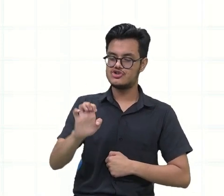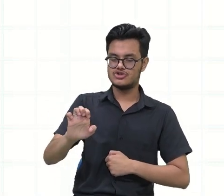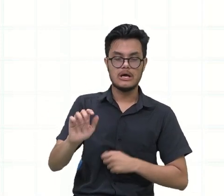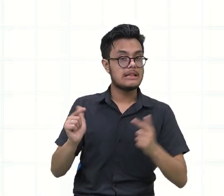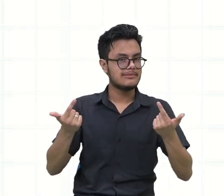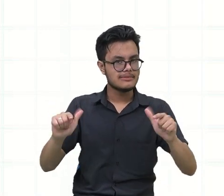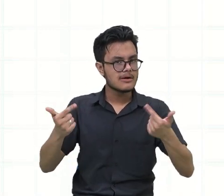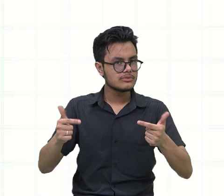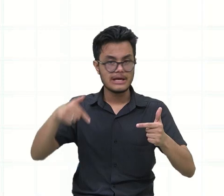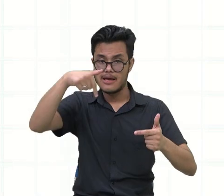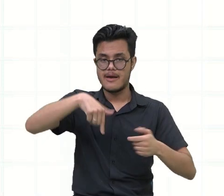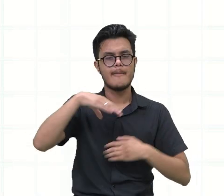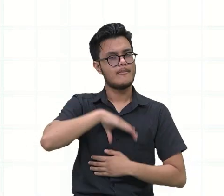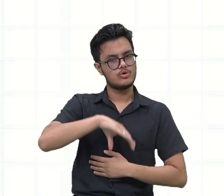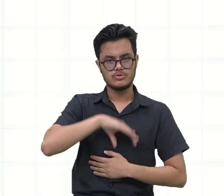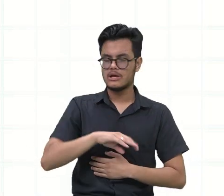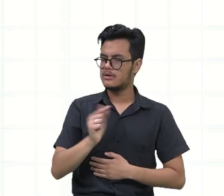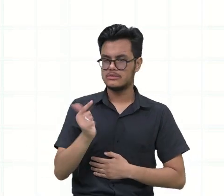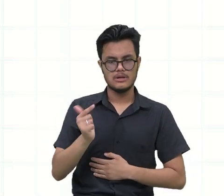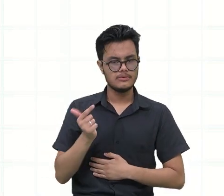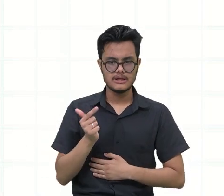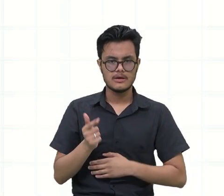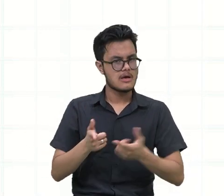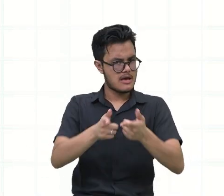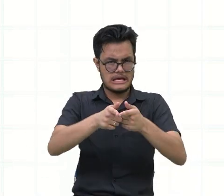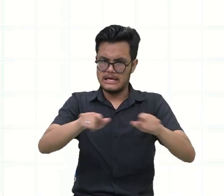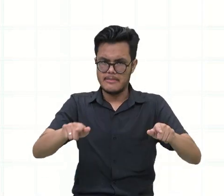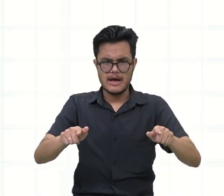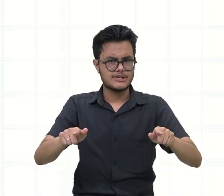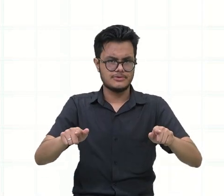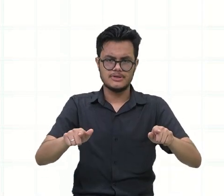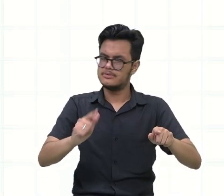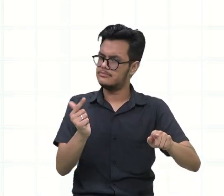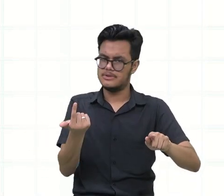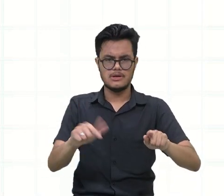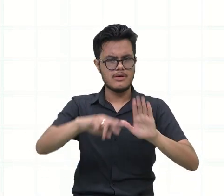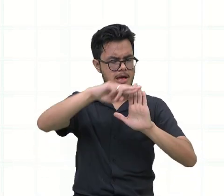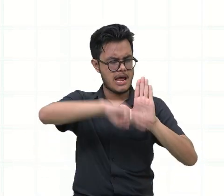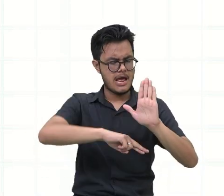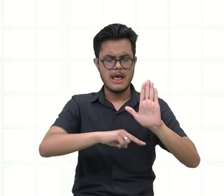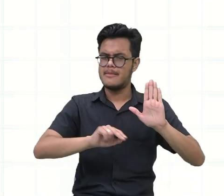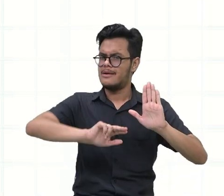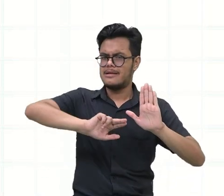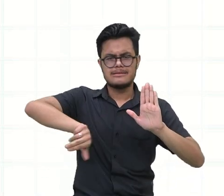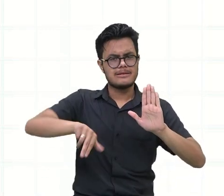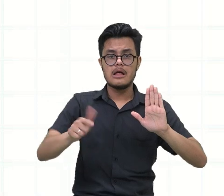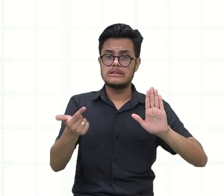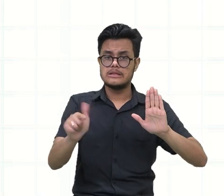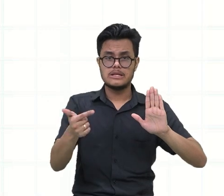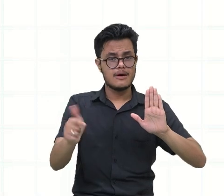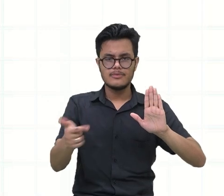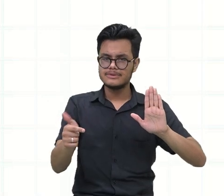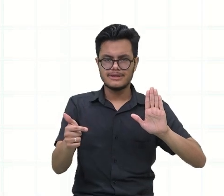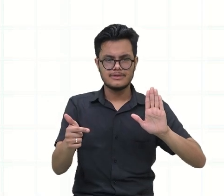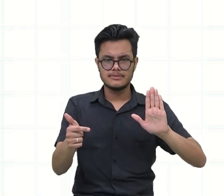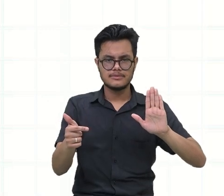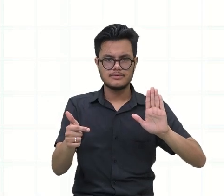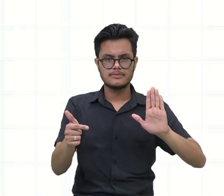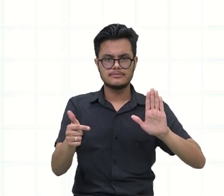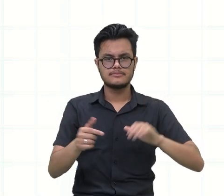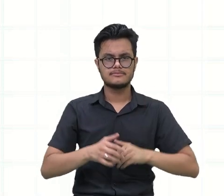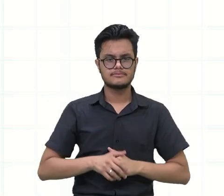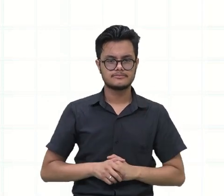Na gramática tradicional, normativa, na conjugação do verbo ser no imperativo, não existe,